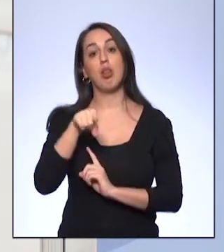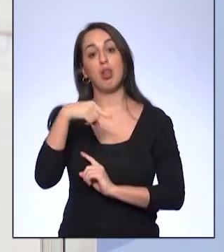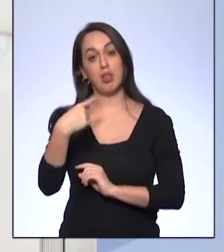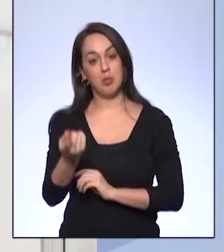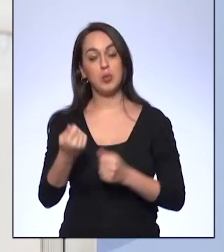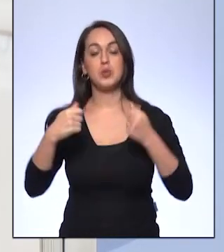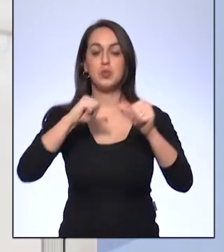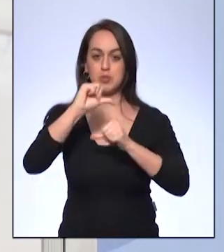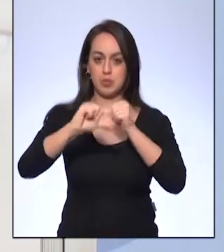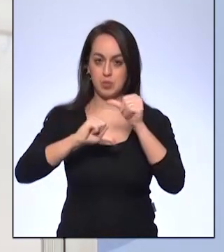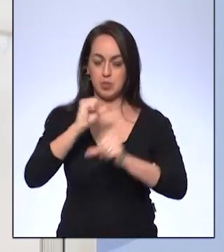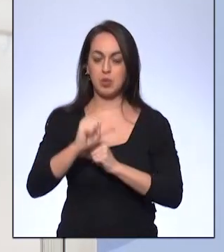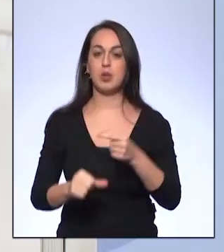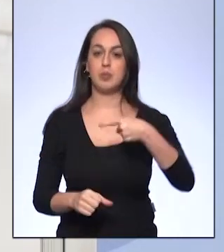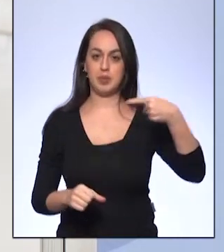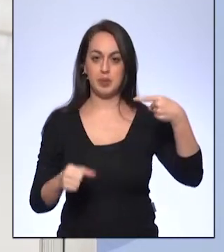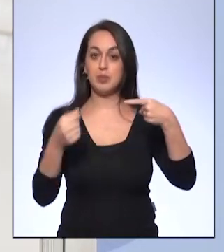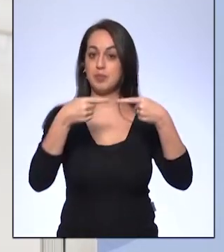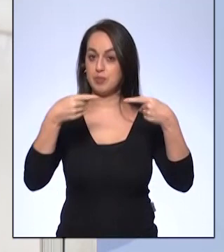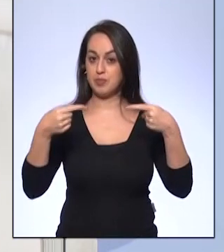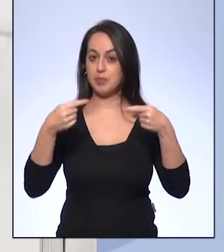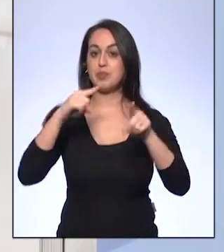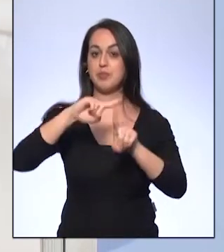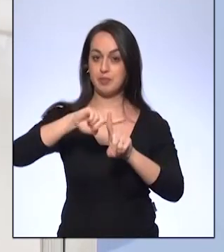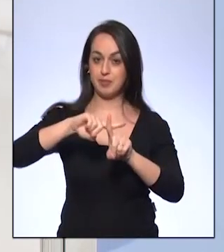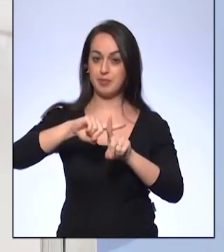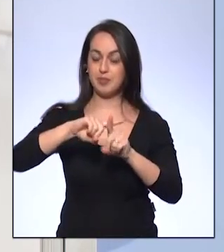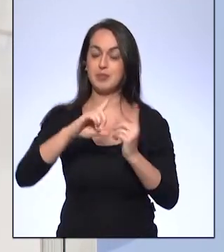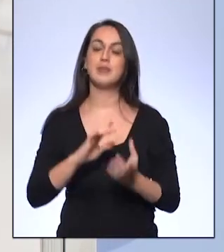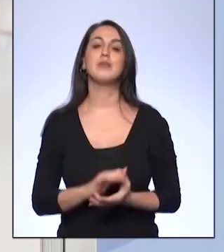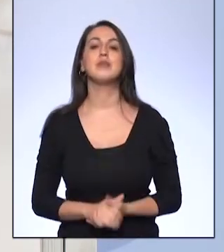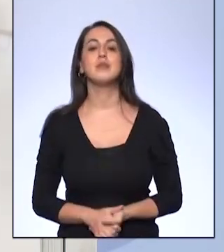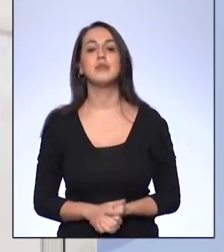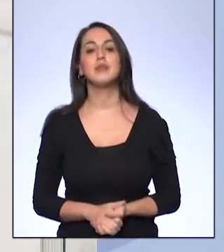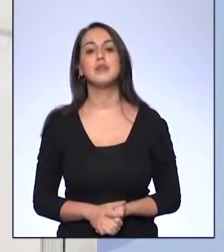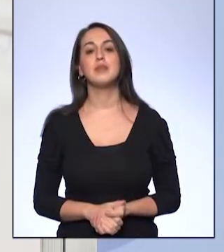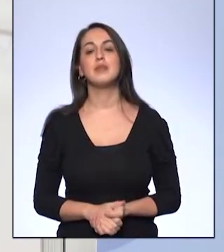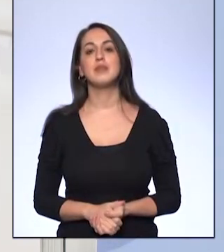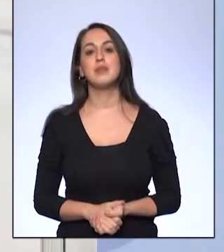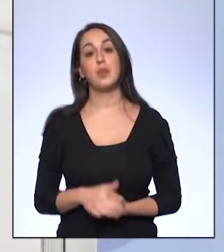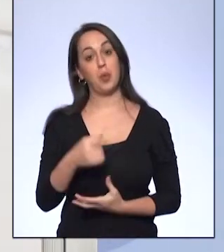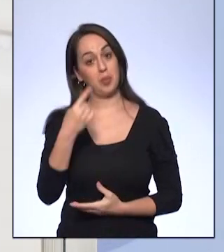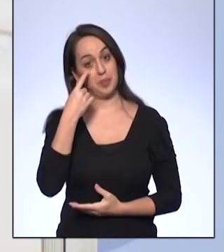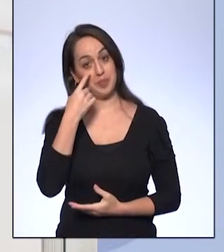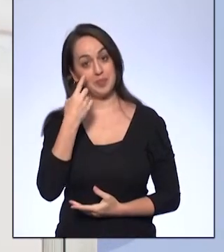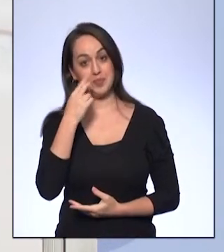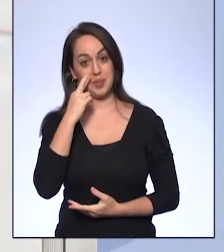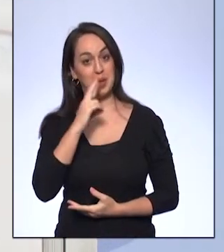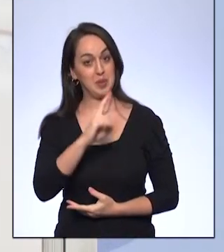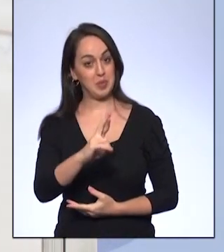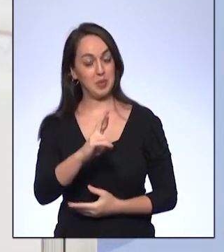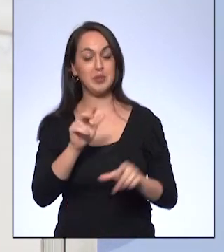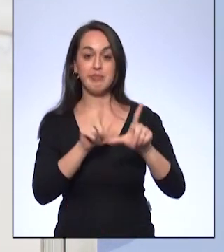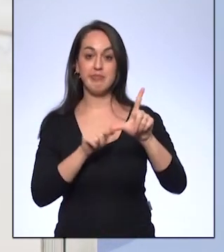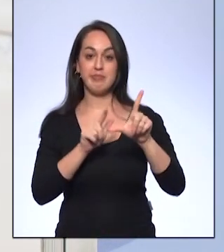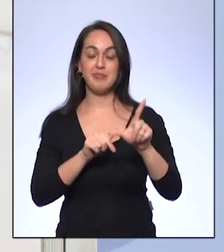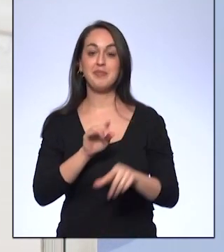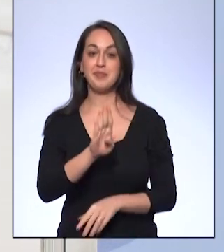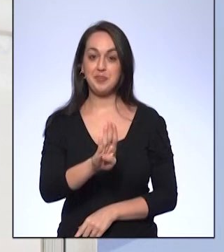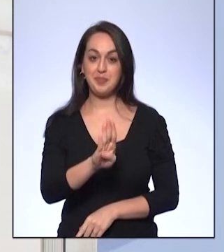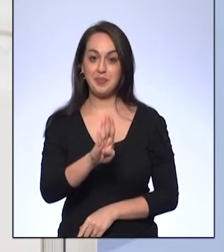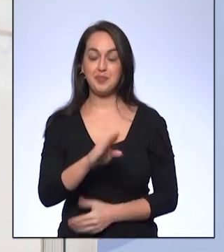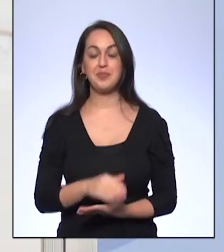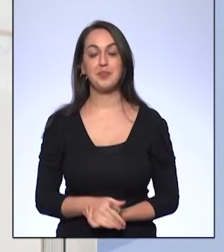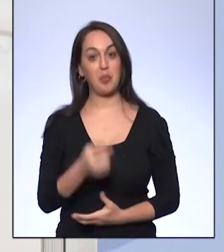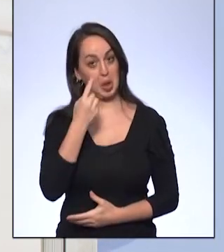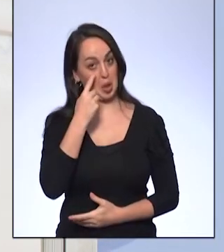sinal, menos com menos, mais. Então, esta é a resposta da letra B. Então, veja